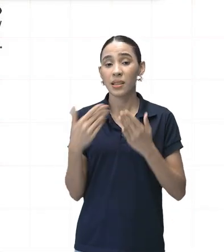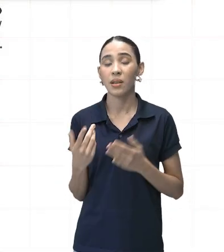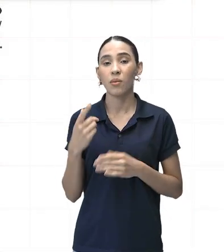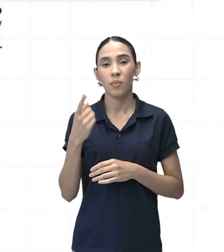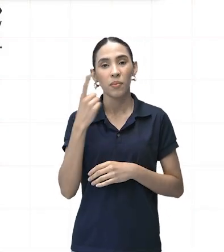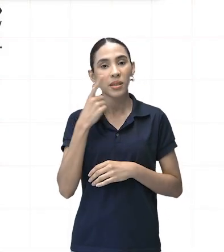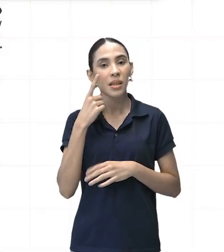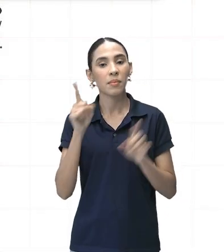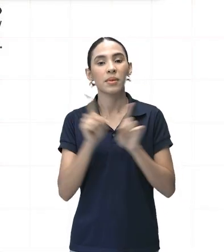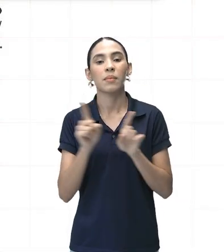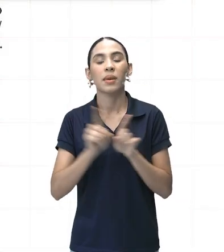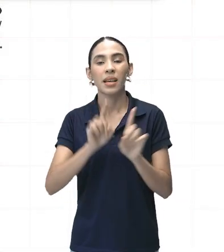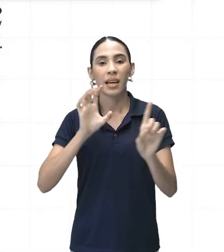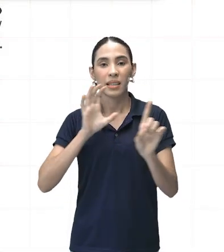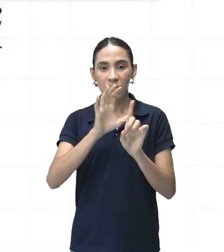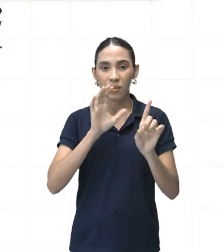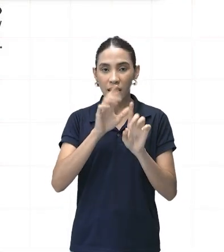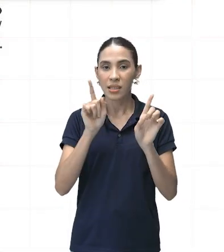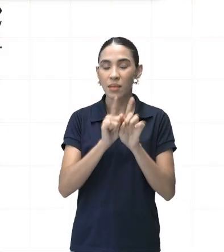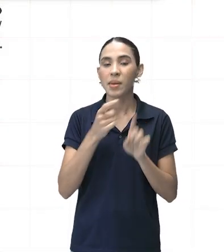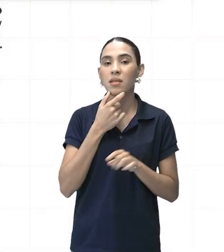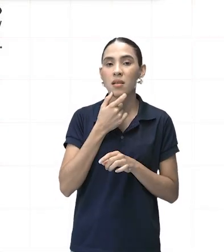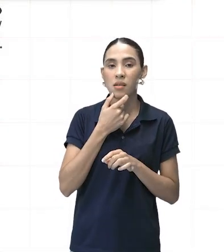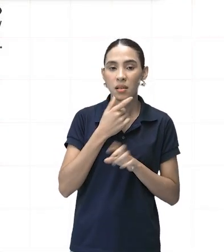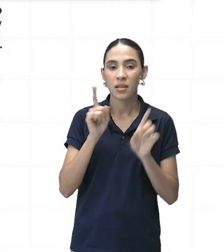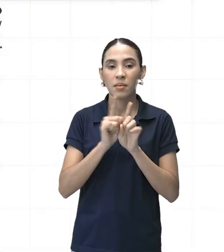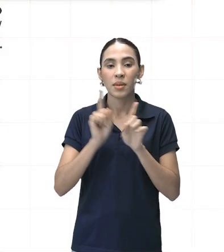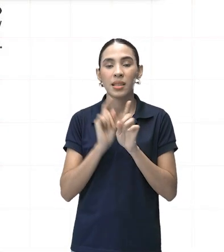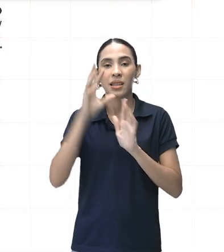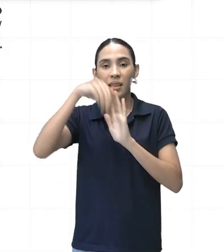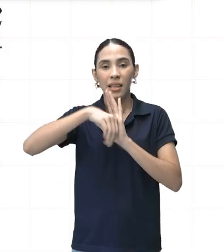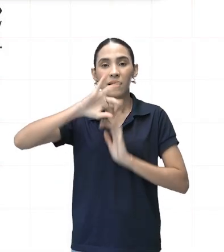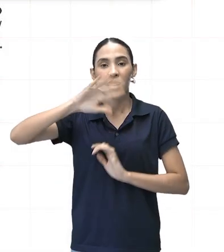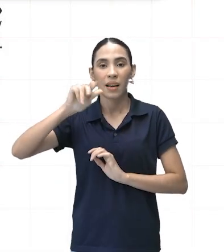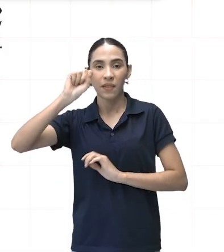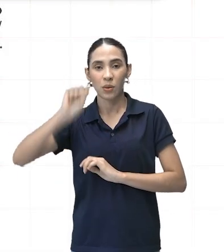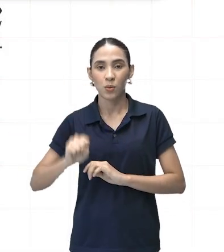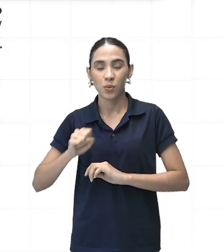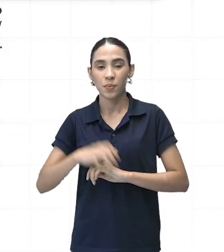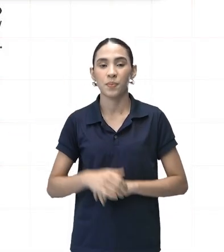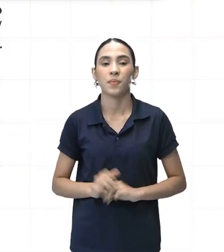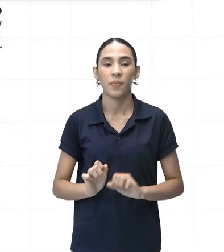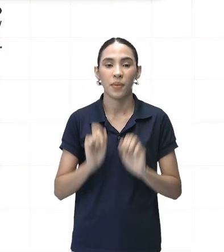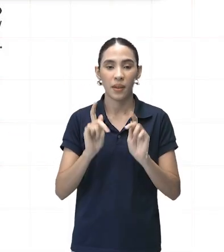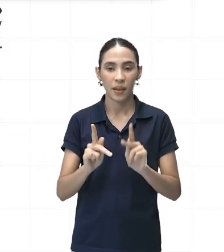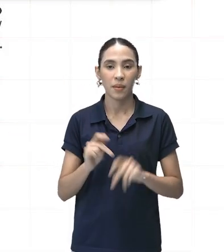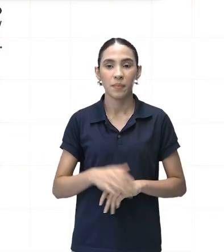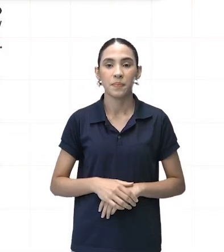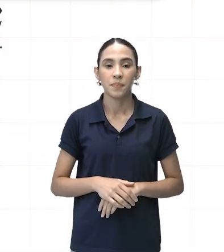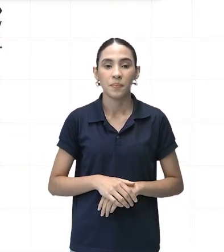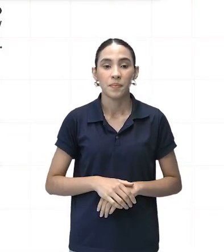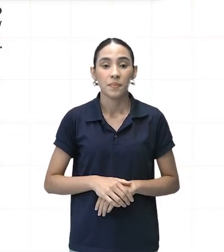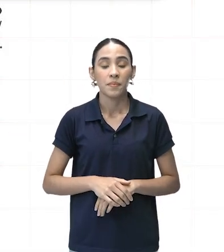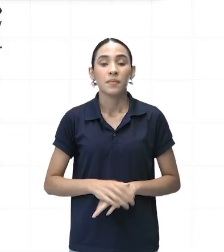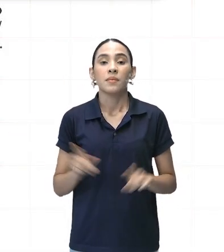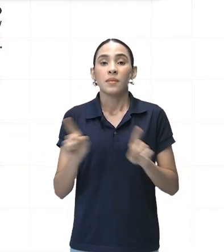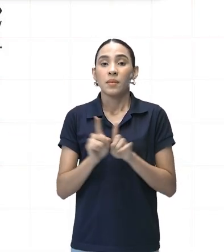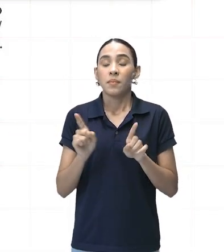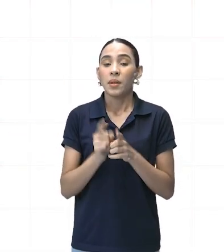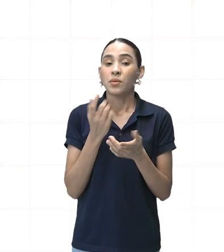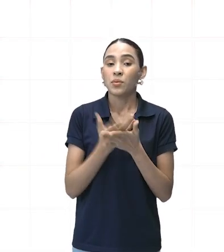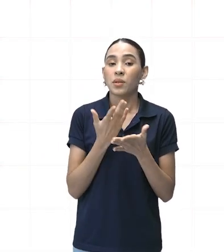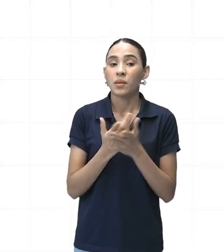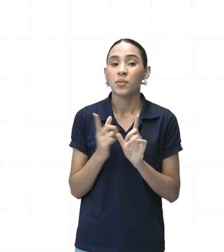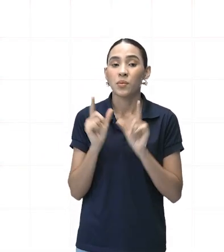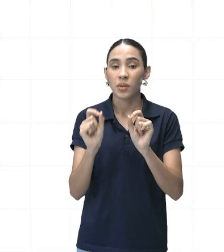observa também a influência aí da Inglaterra na África do Sul, tá certo, gente? Também nós